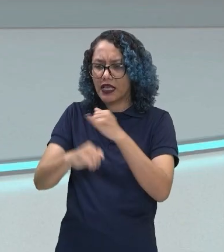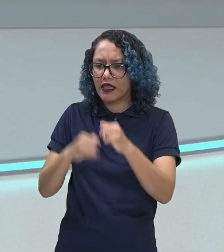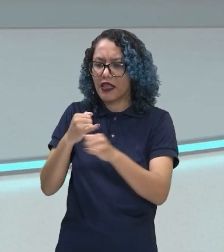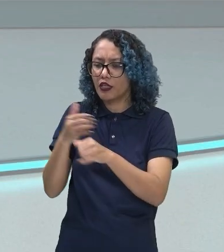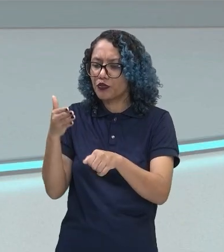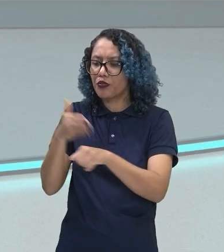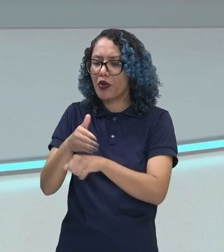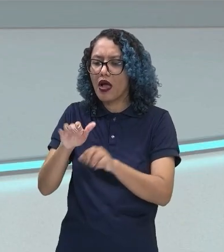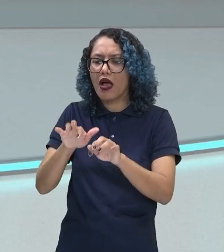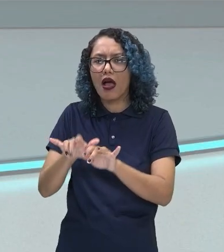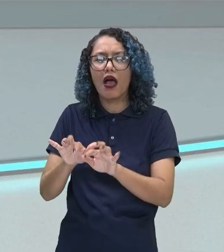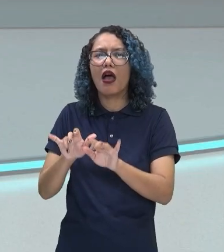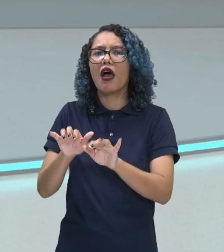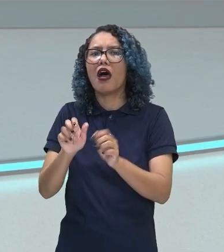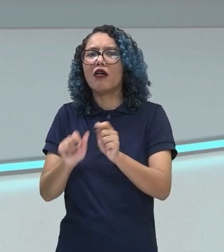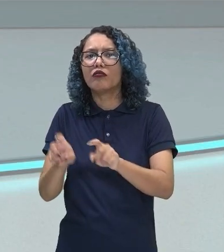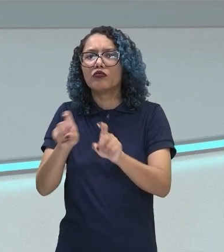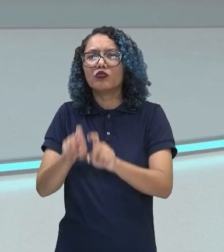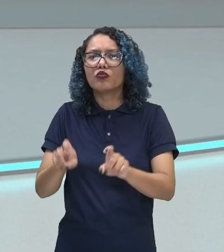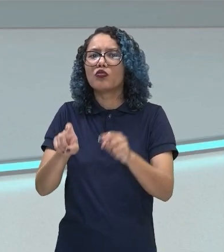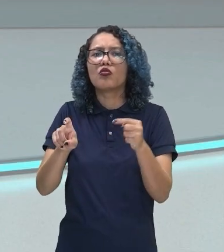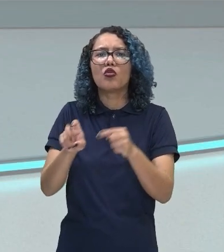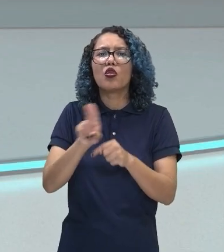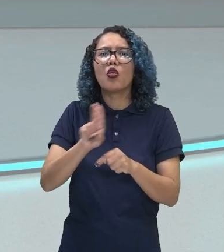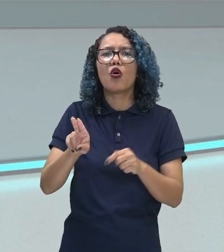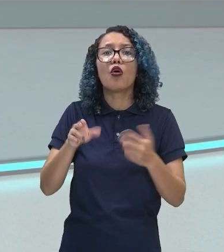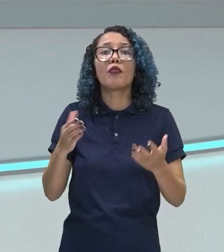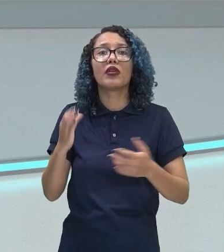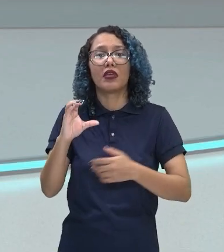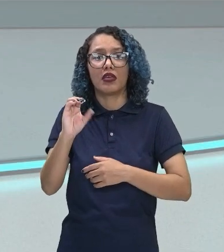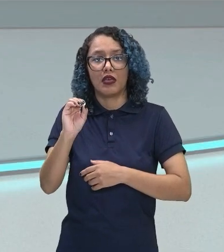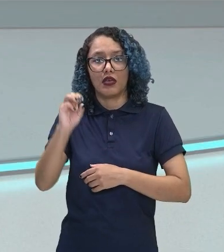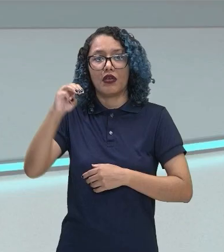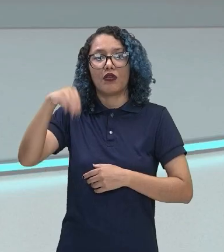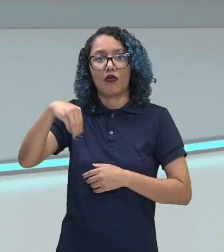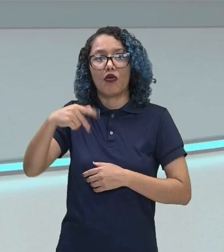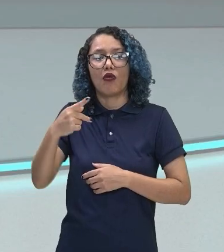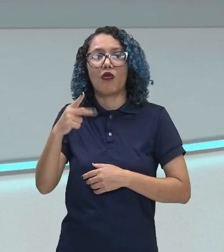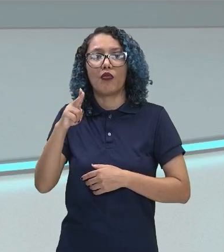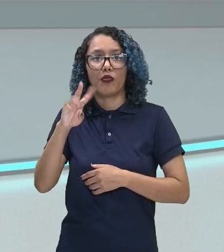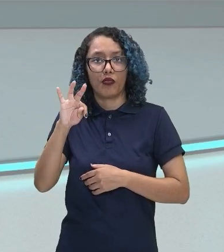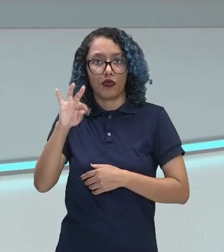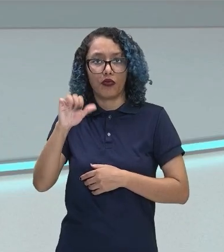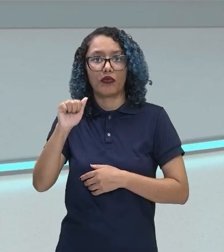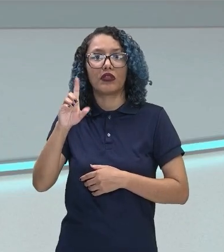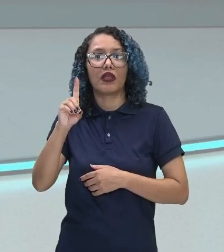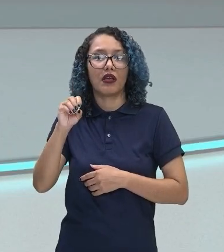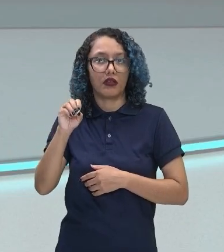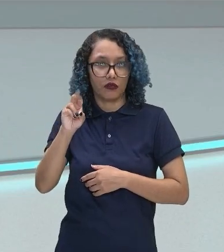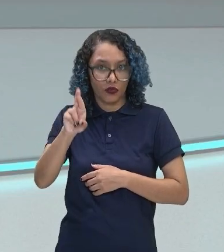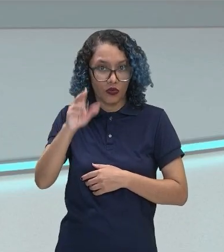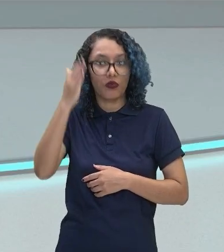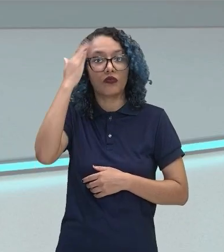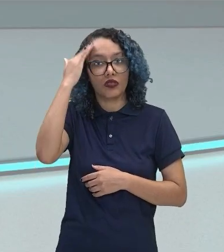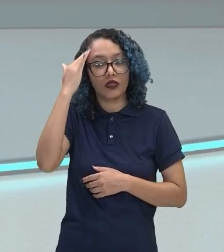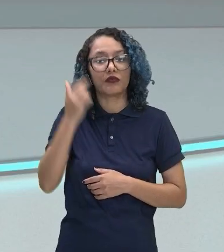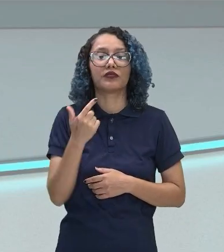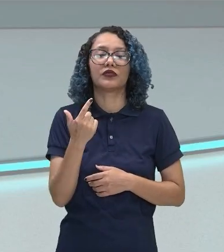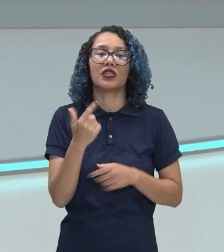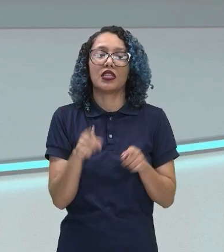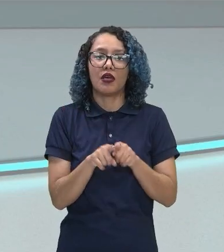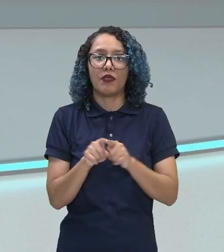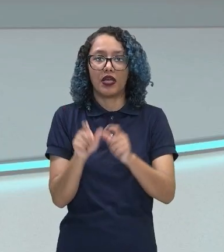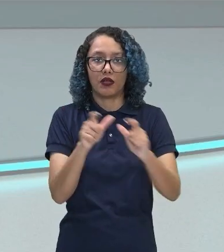nome, computador. Portanto, esse é um substantivo. Outro exemplo. Lugares. Lugares também